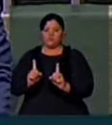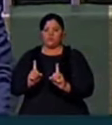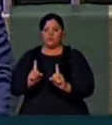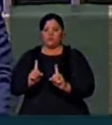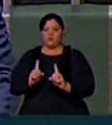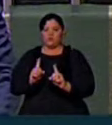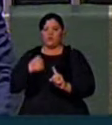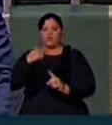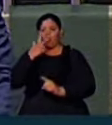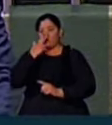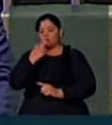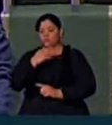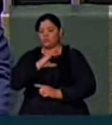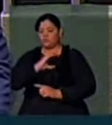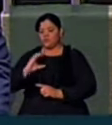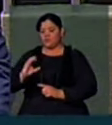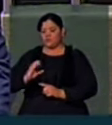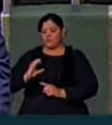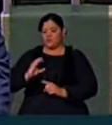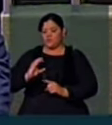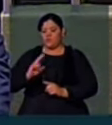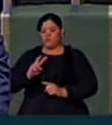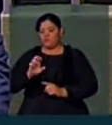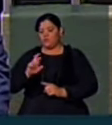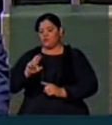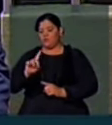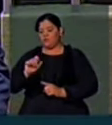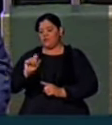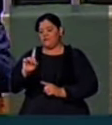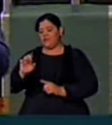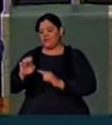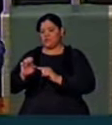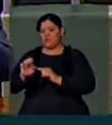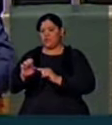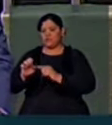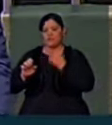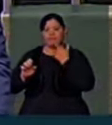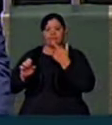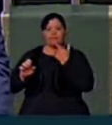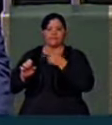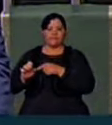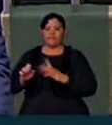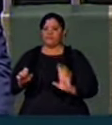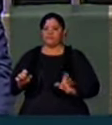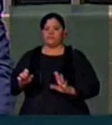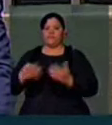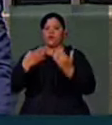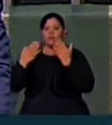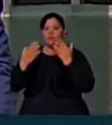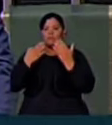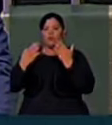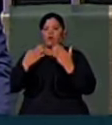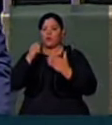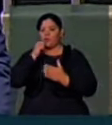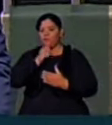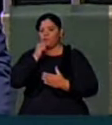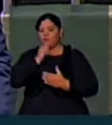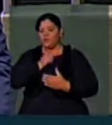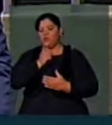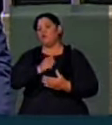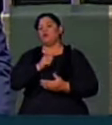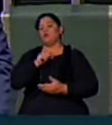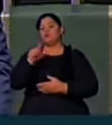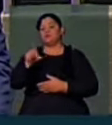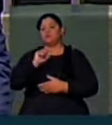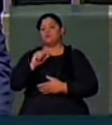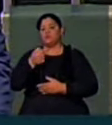como aquela cafetina, que ao querer escrever a sua biografia, escolheu 7 prostitutas. E